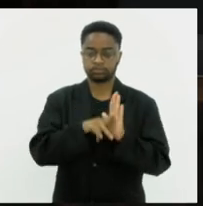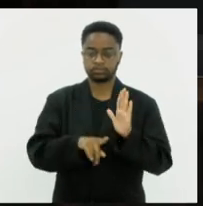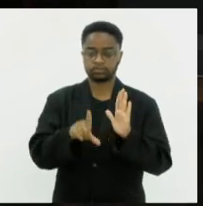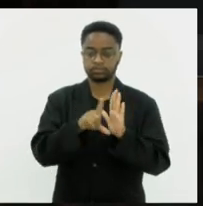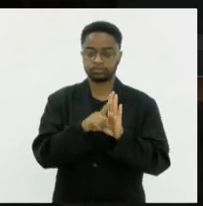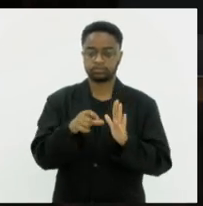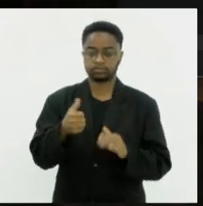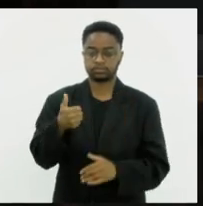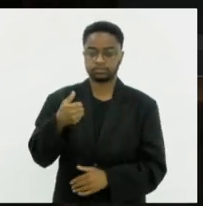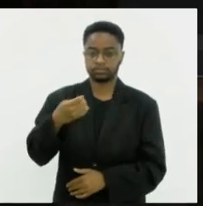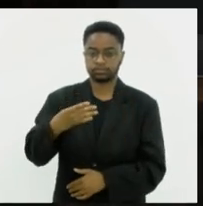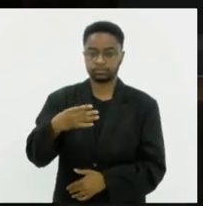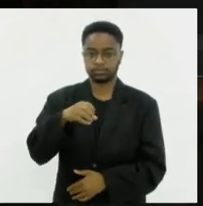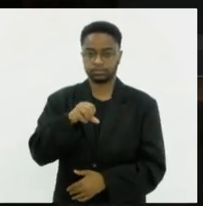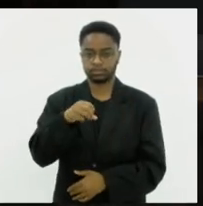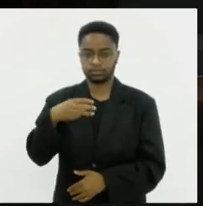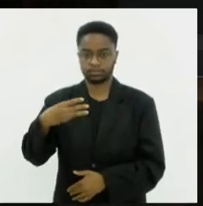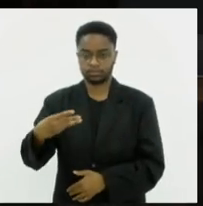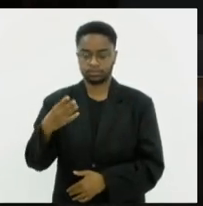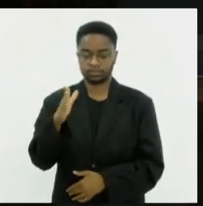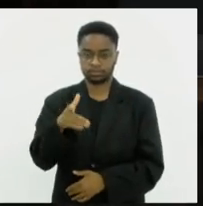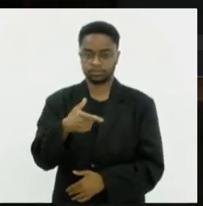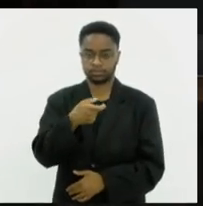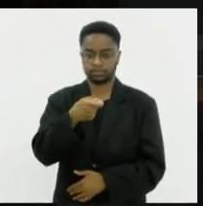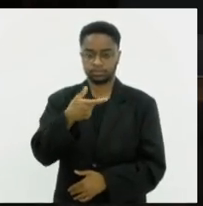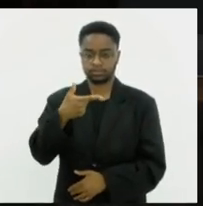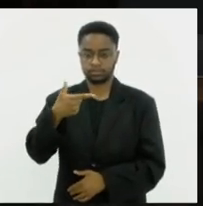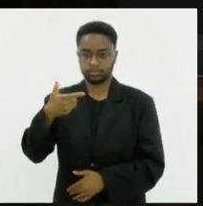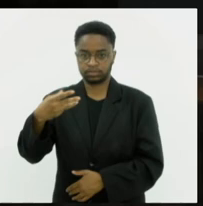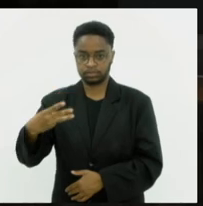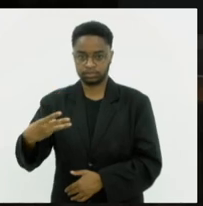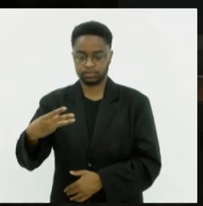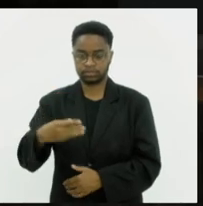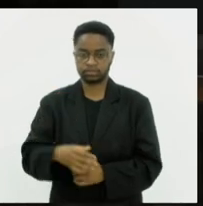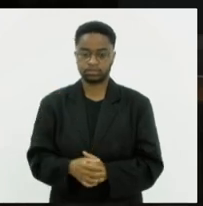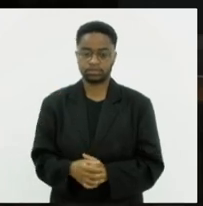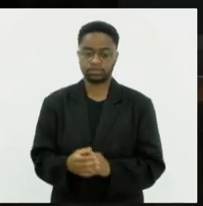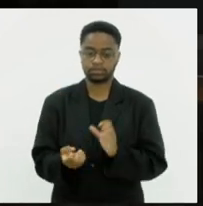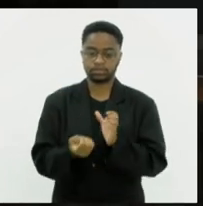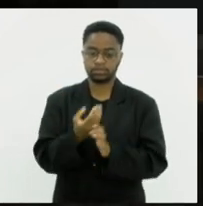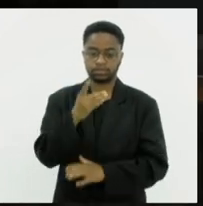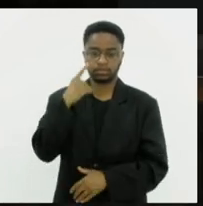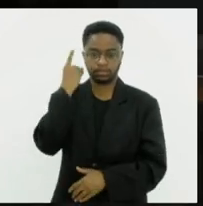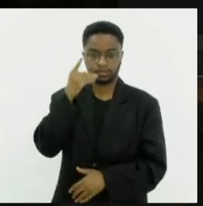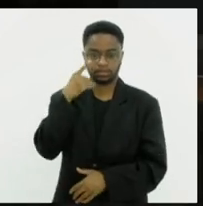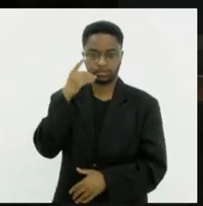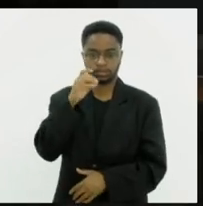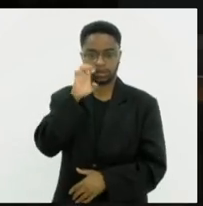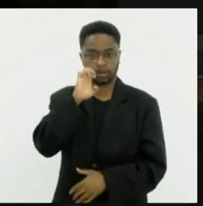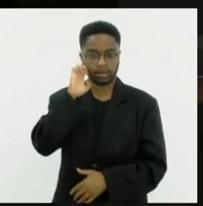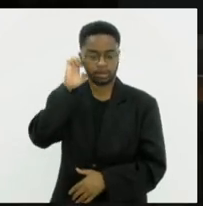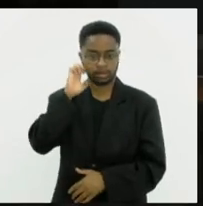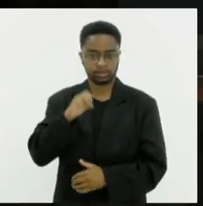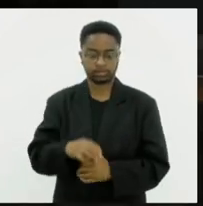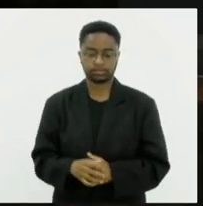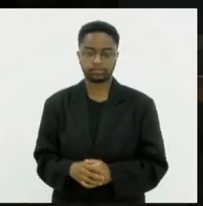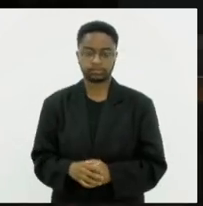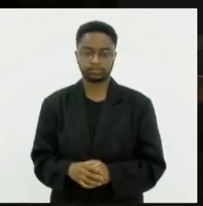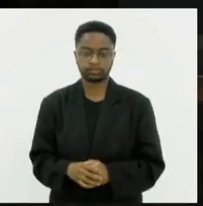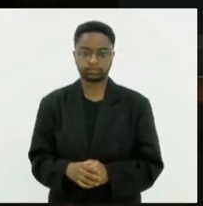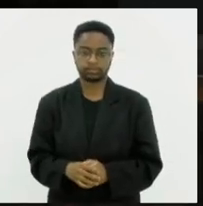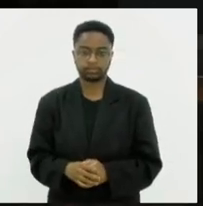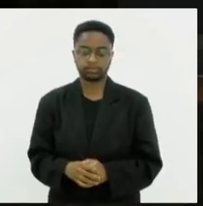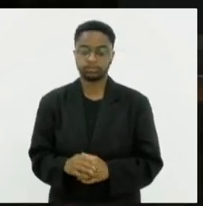lei número 1493 de 2023, de autoria da deputada Élica Takimoto,